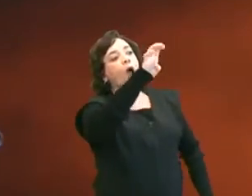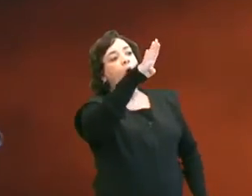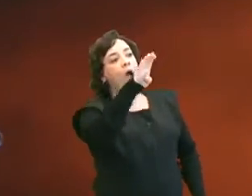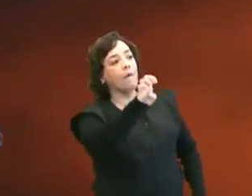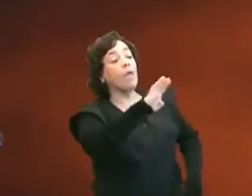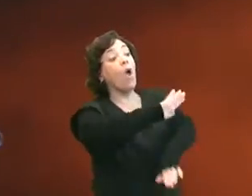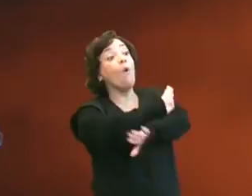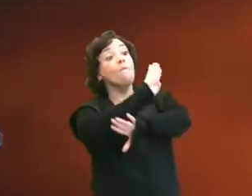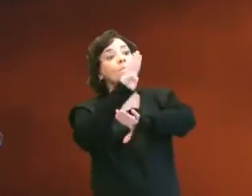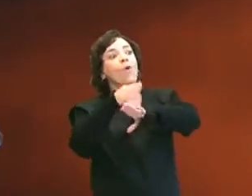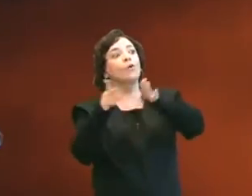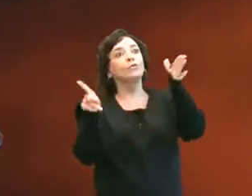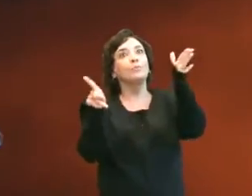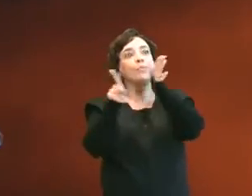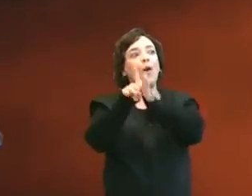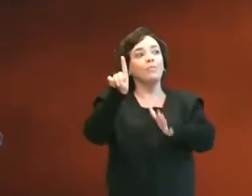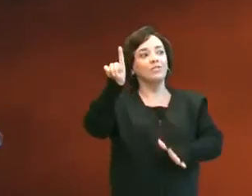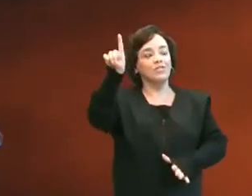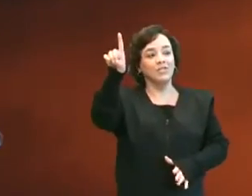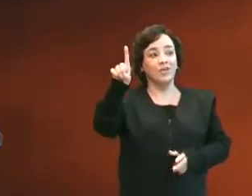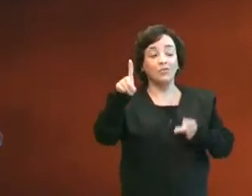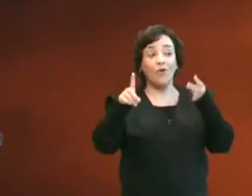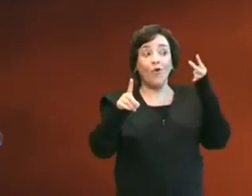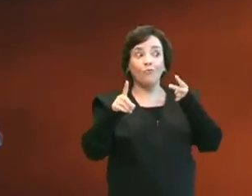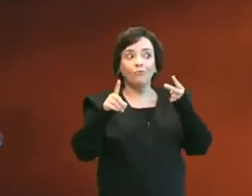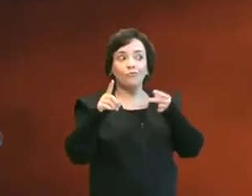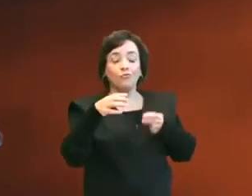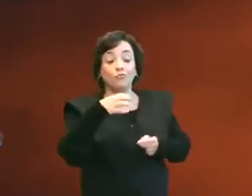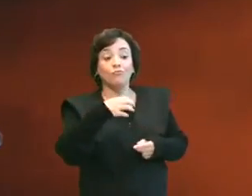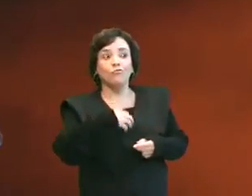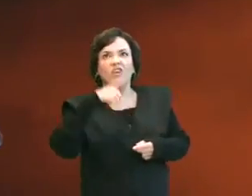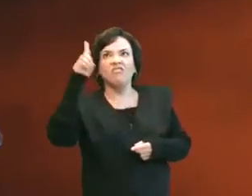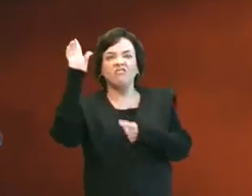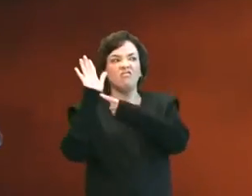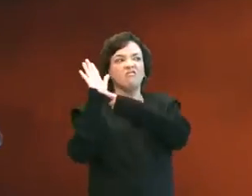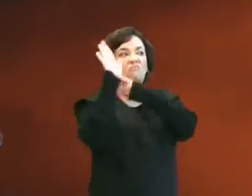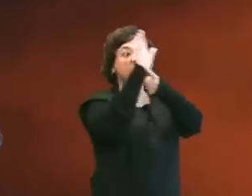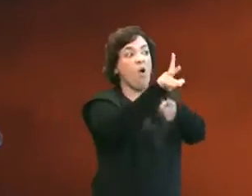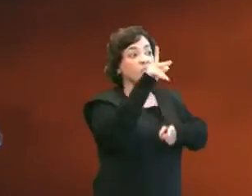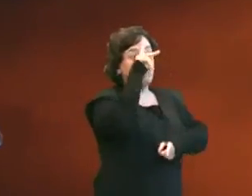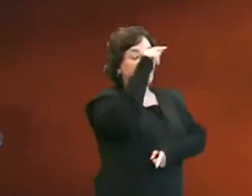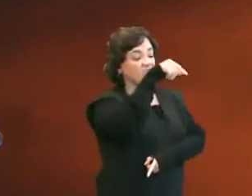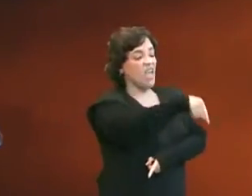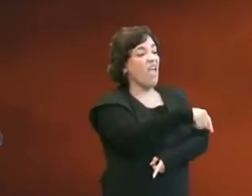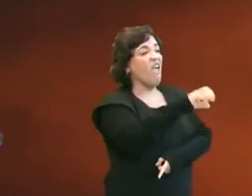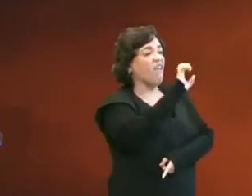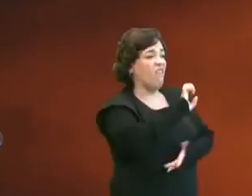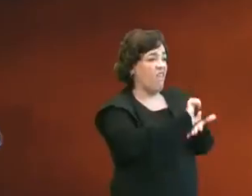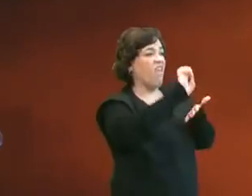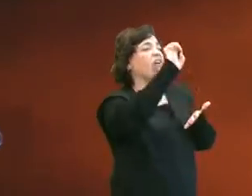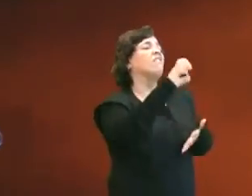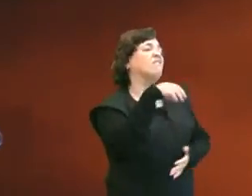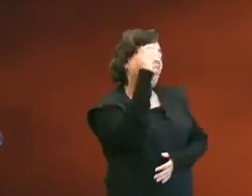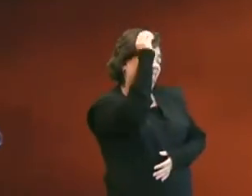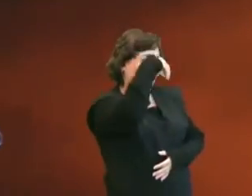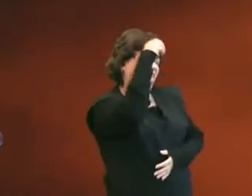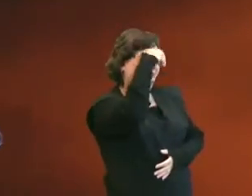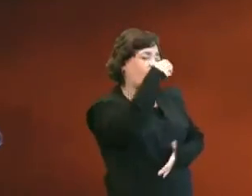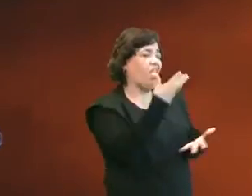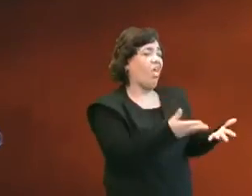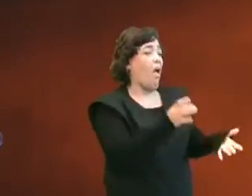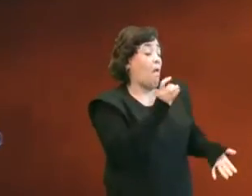interessante. A segunda maneira como Deus manifesta a sua força na fraqueza de Elias é lhe dando